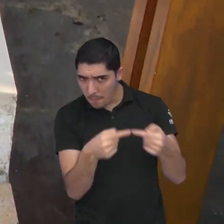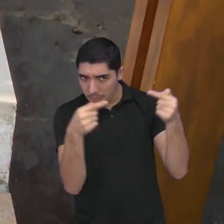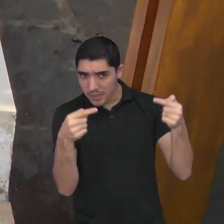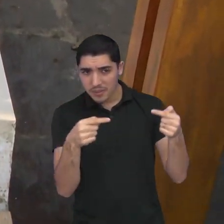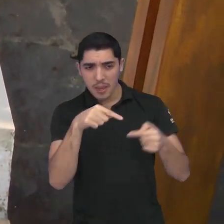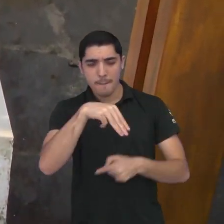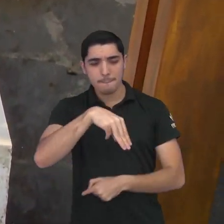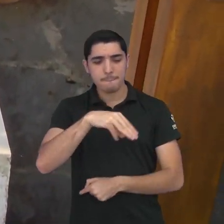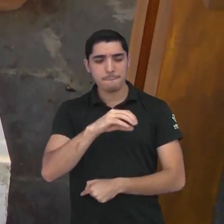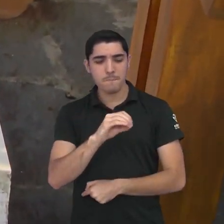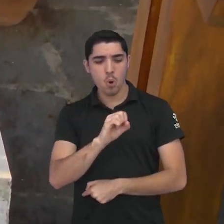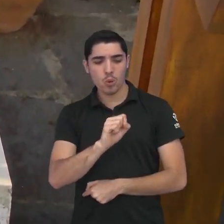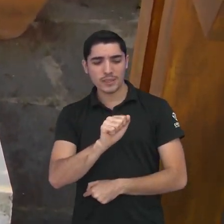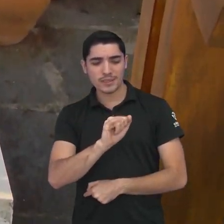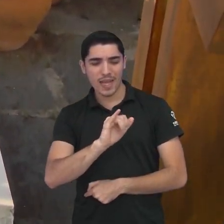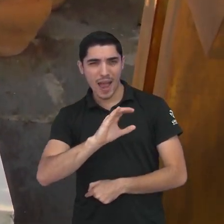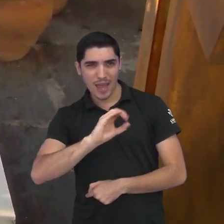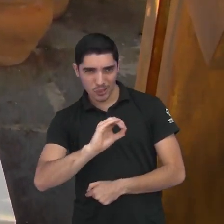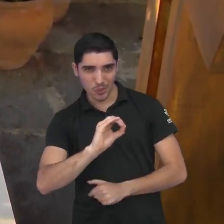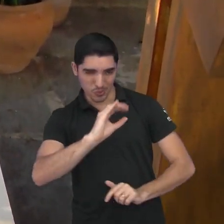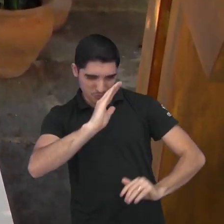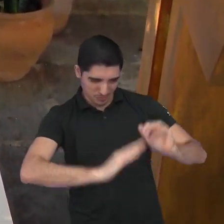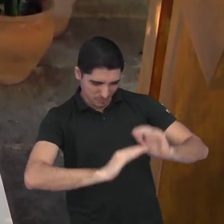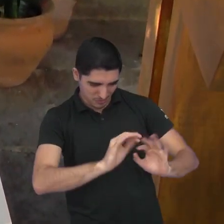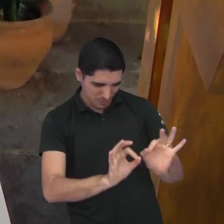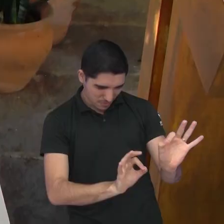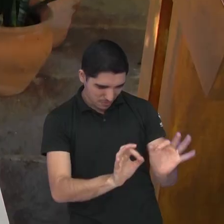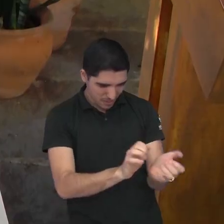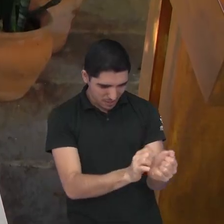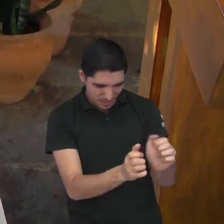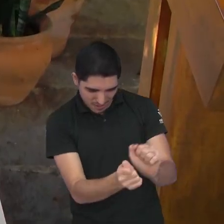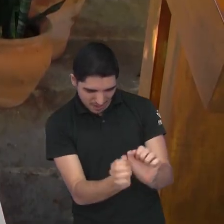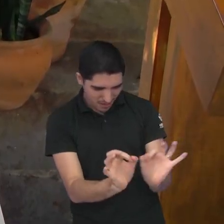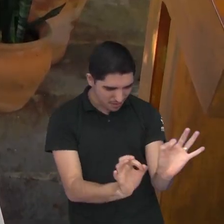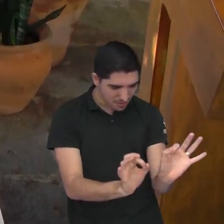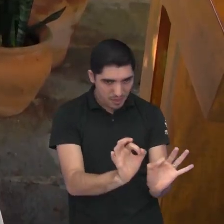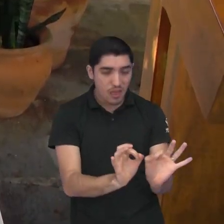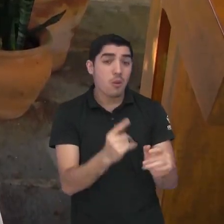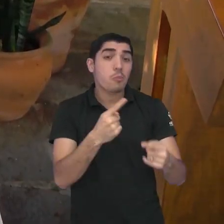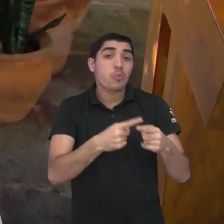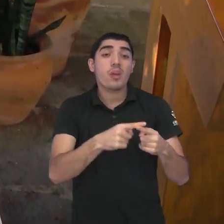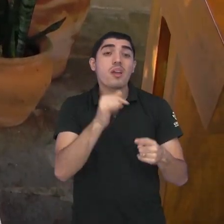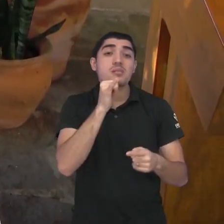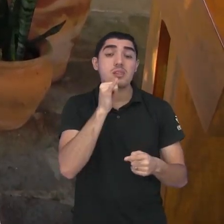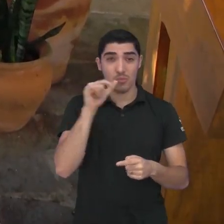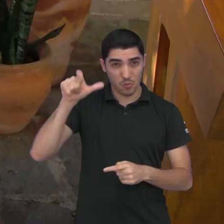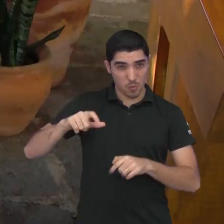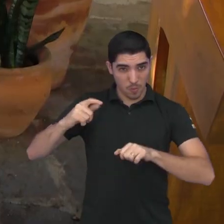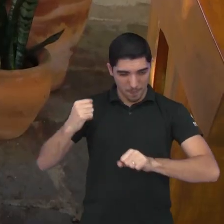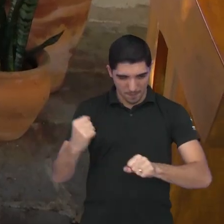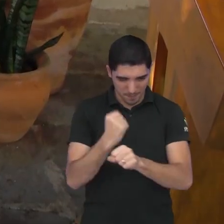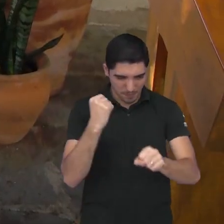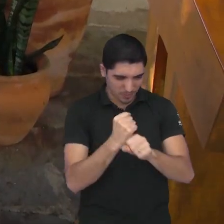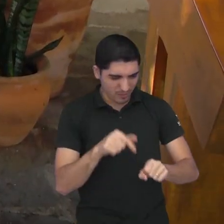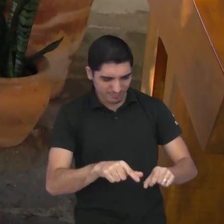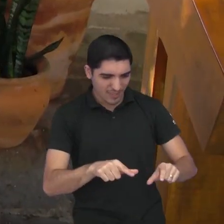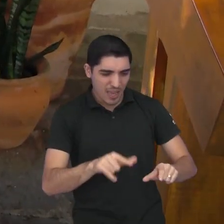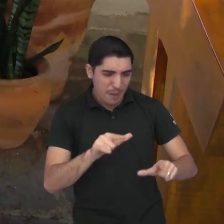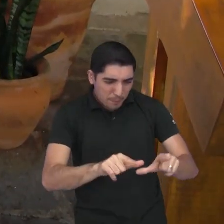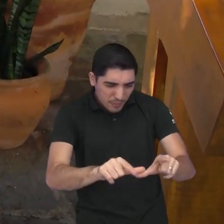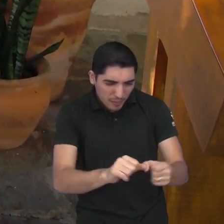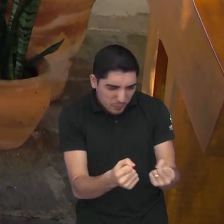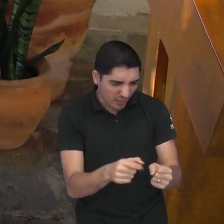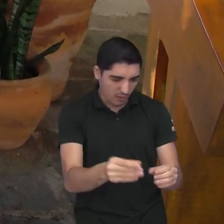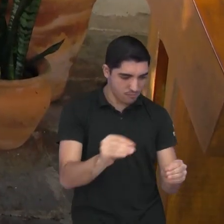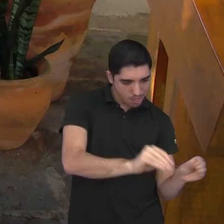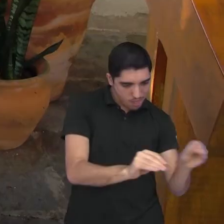mosaico. Isso daqui é o que o pedreiro fazia para poder economizar os pisos, né? Ele